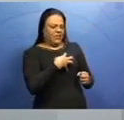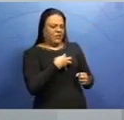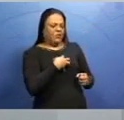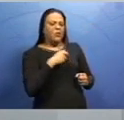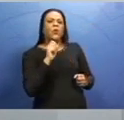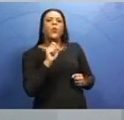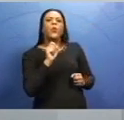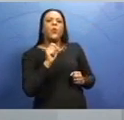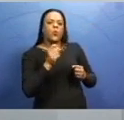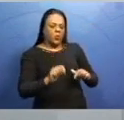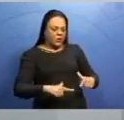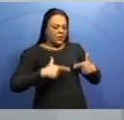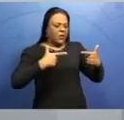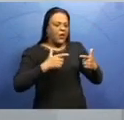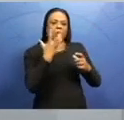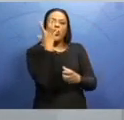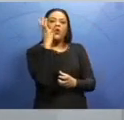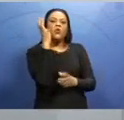fenômeno?